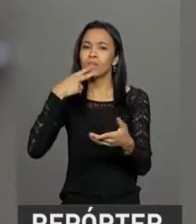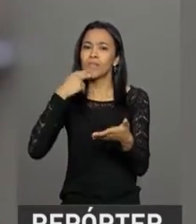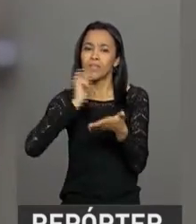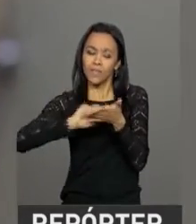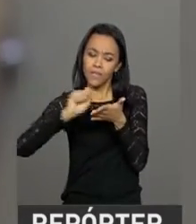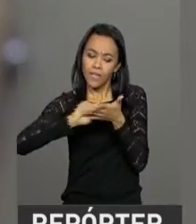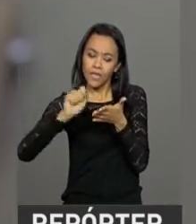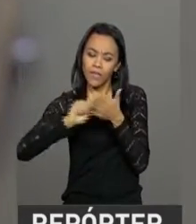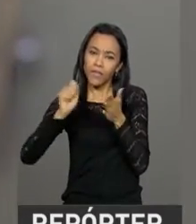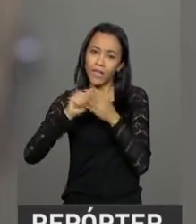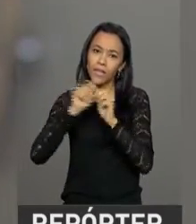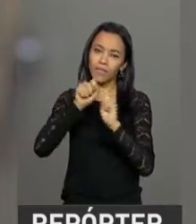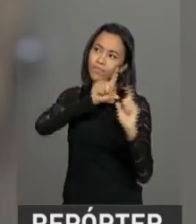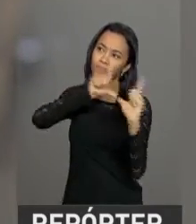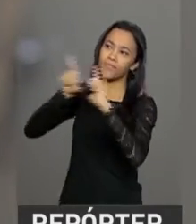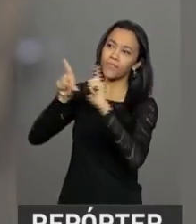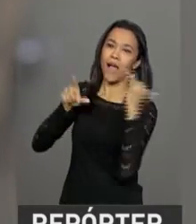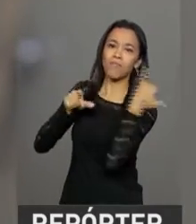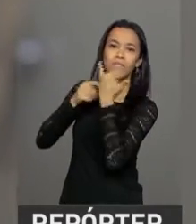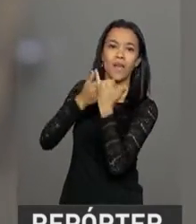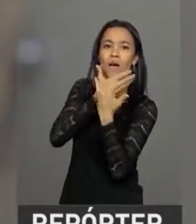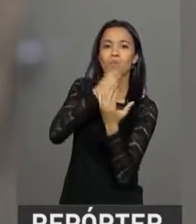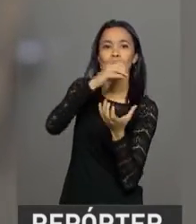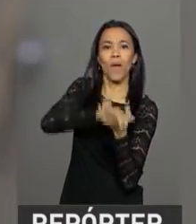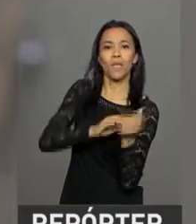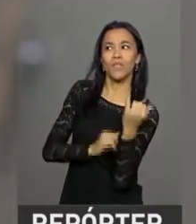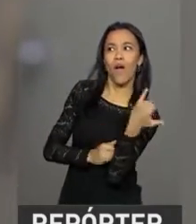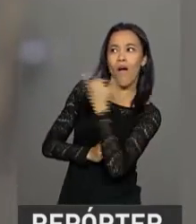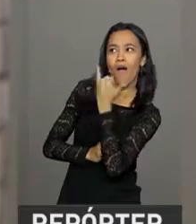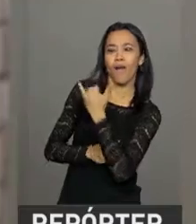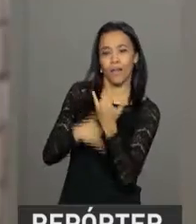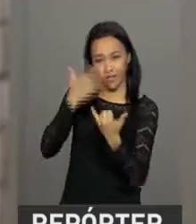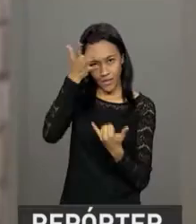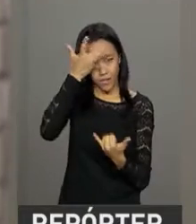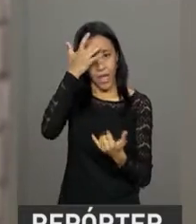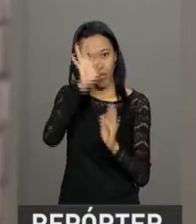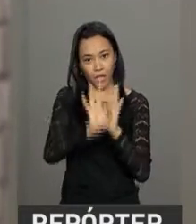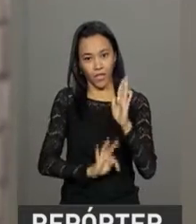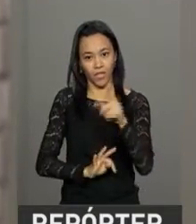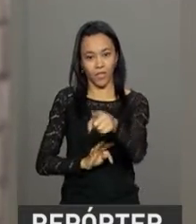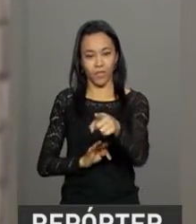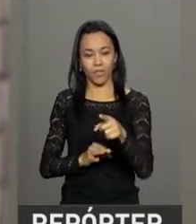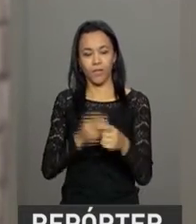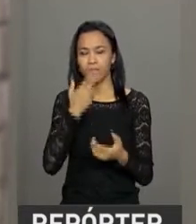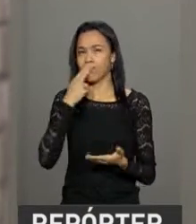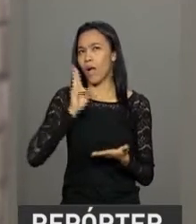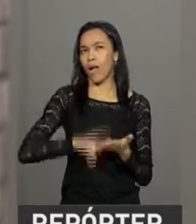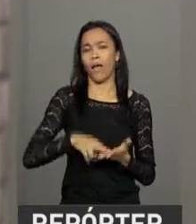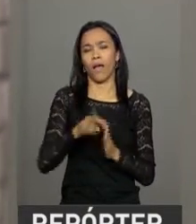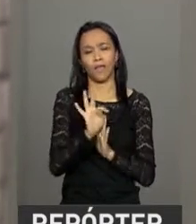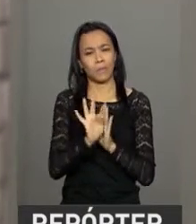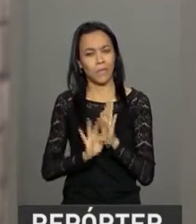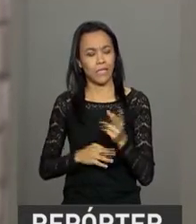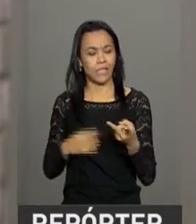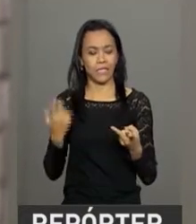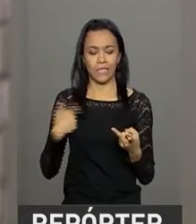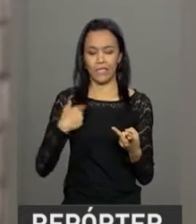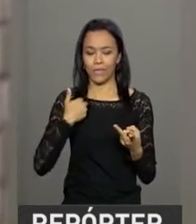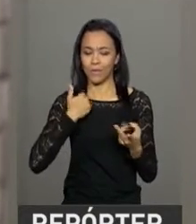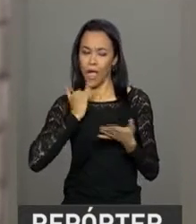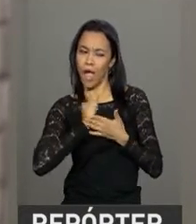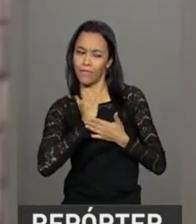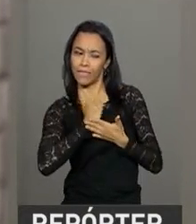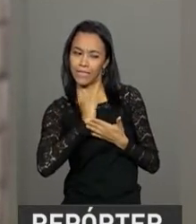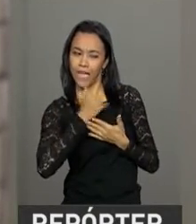porta do armário para o marido o texto ela já sabe decó escrever e escrever uma carta deixar um recadinho